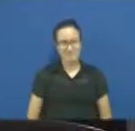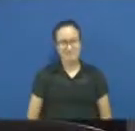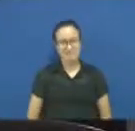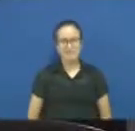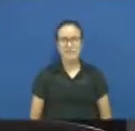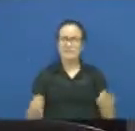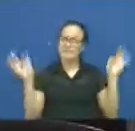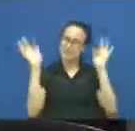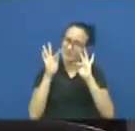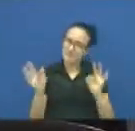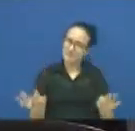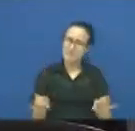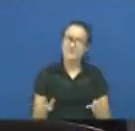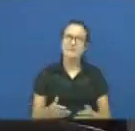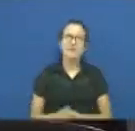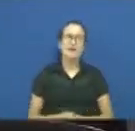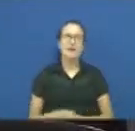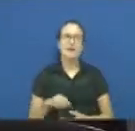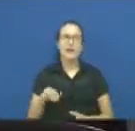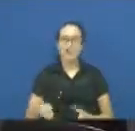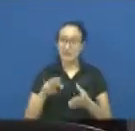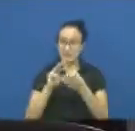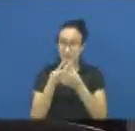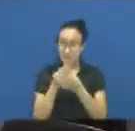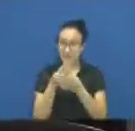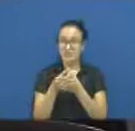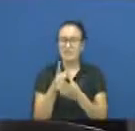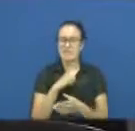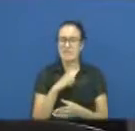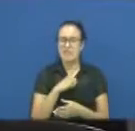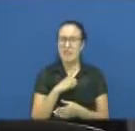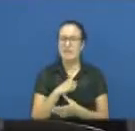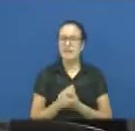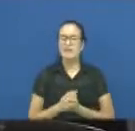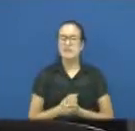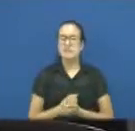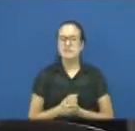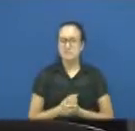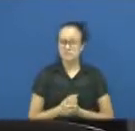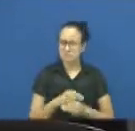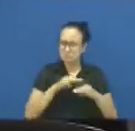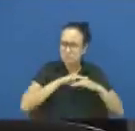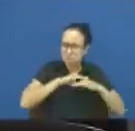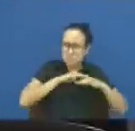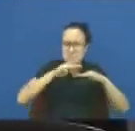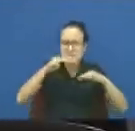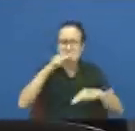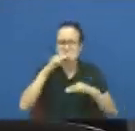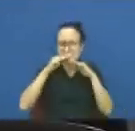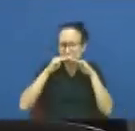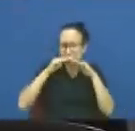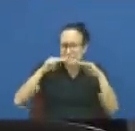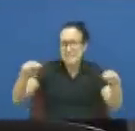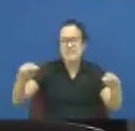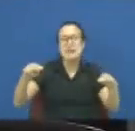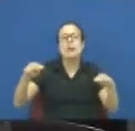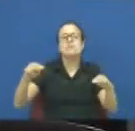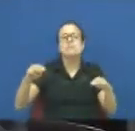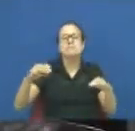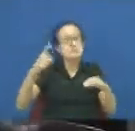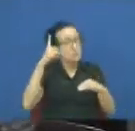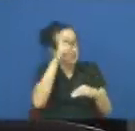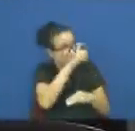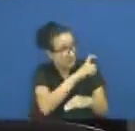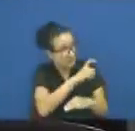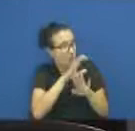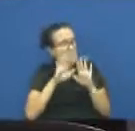volto a repetir, essa casa tem as missões espinhosas, mas tem também a missão valorosa de eternizar para todos os tempos